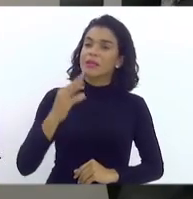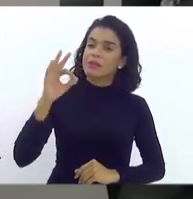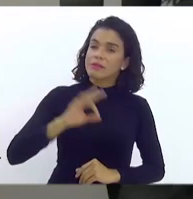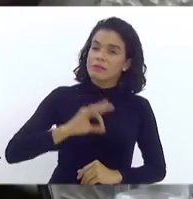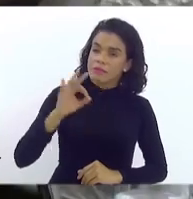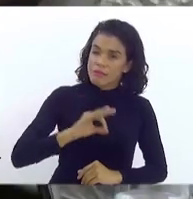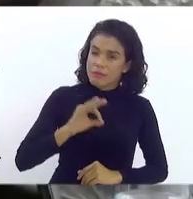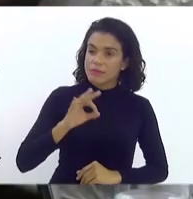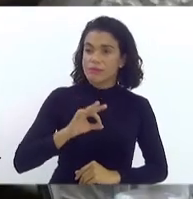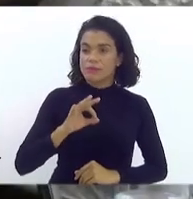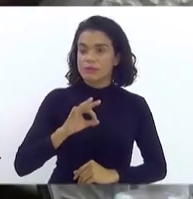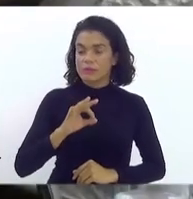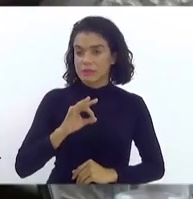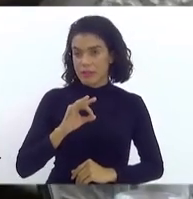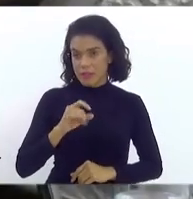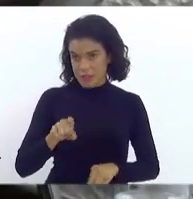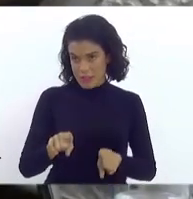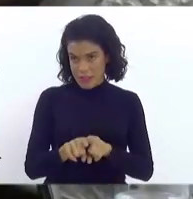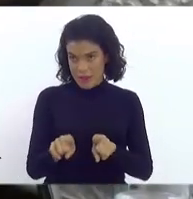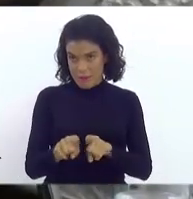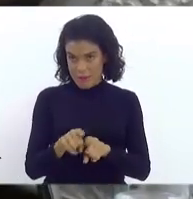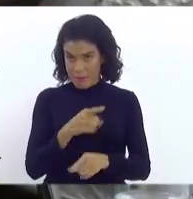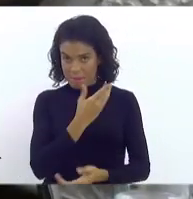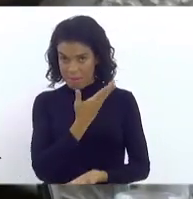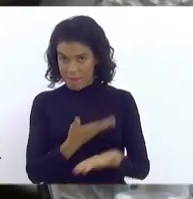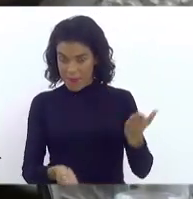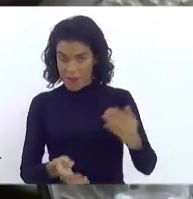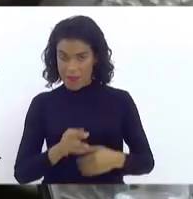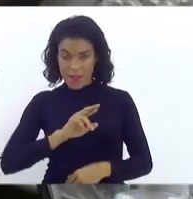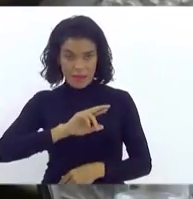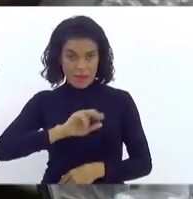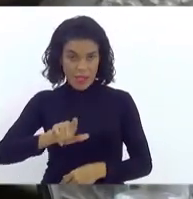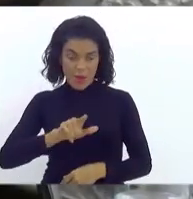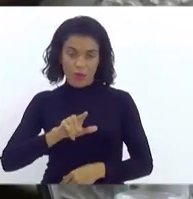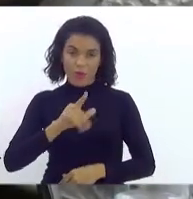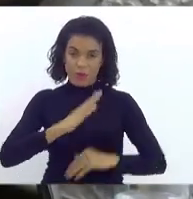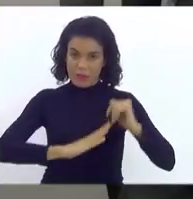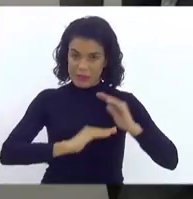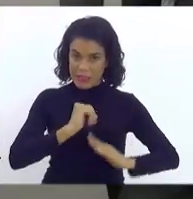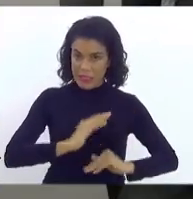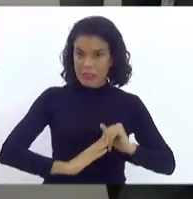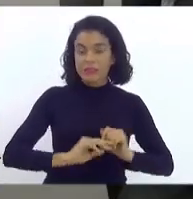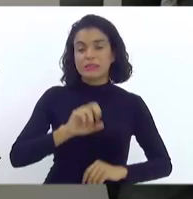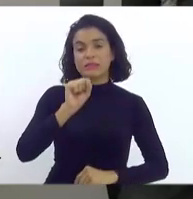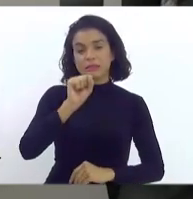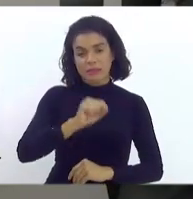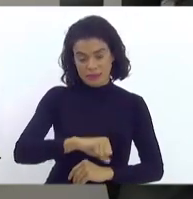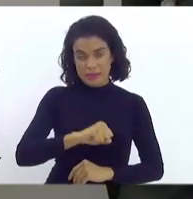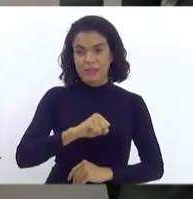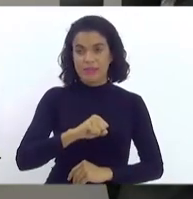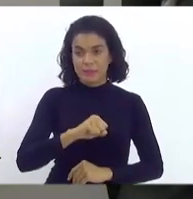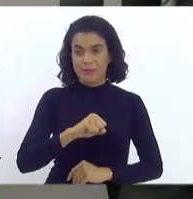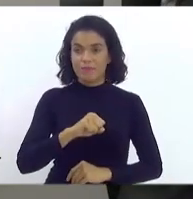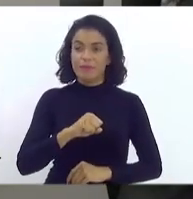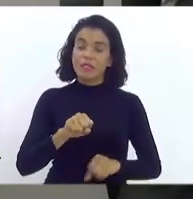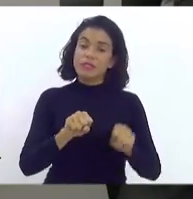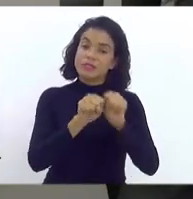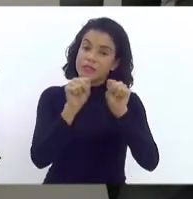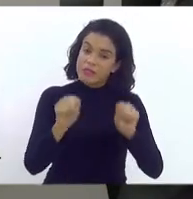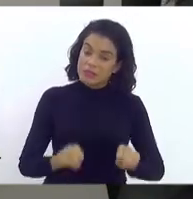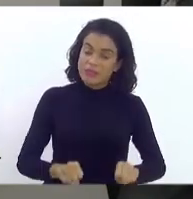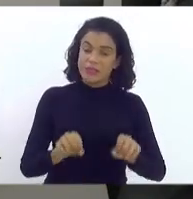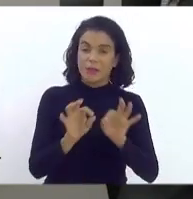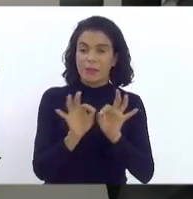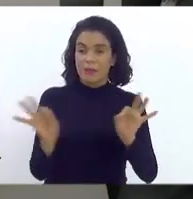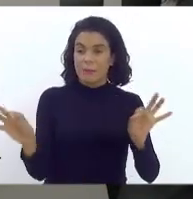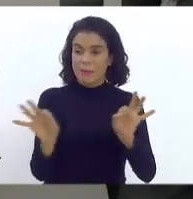são captados por esse... Das perdas não técnicas também são captados por esse sistema. São captados por esse sistema, por sistemas de medição.